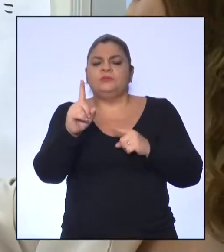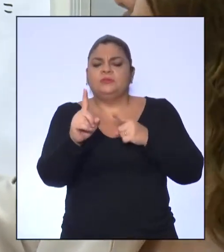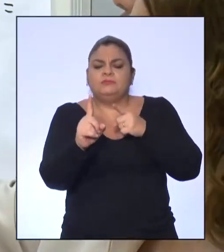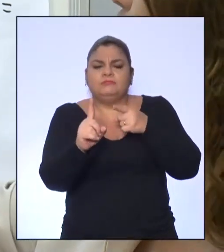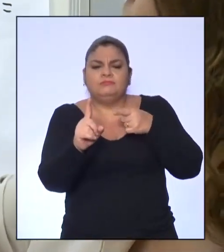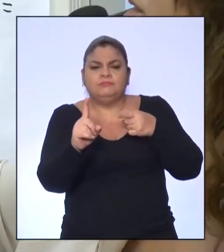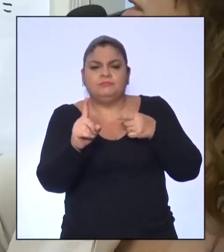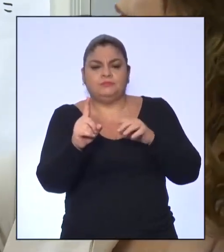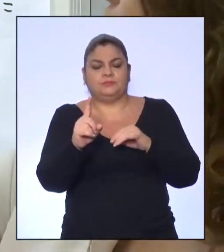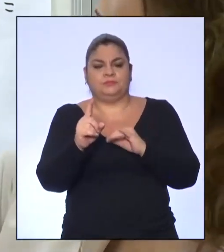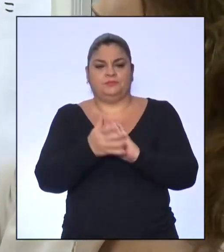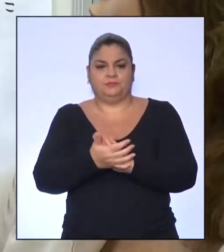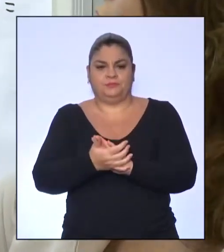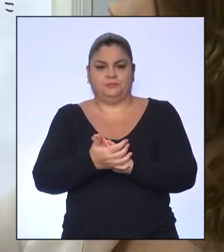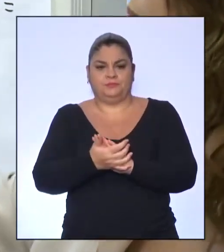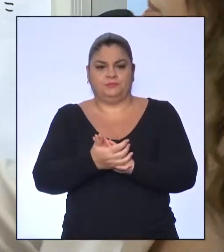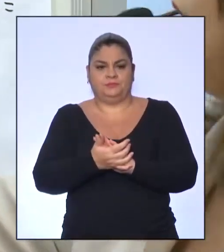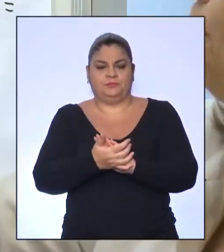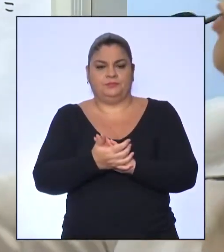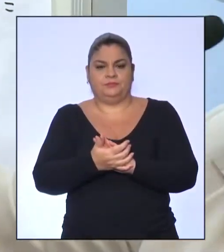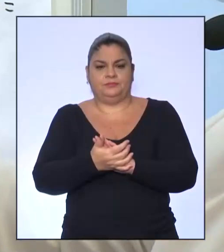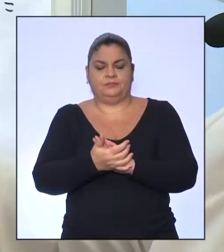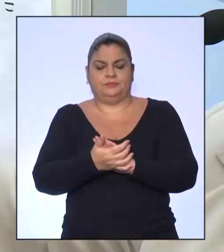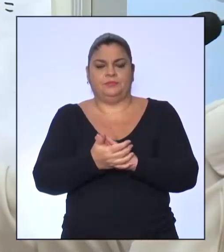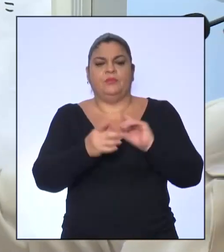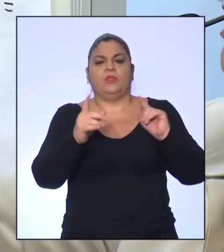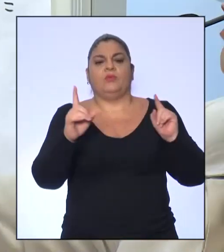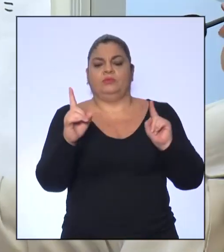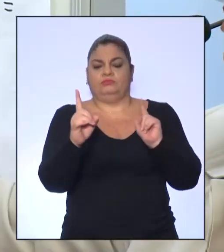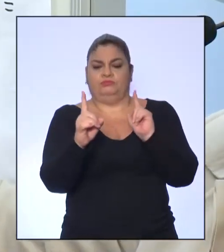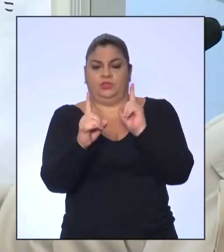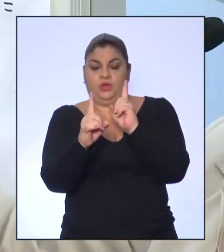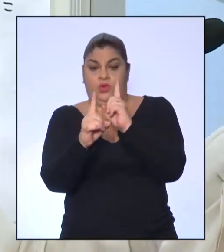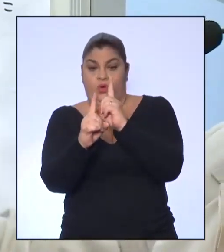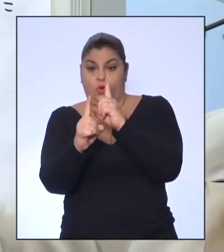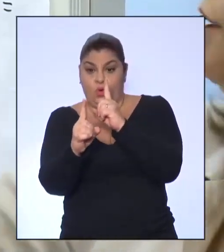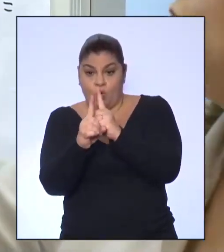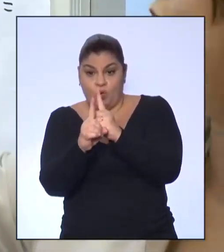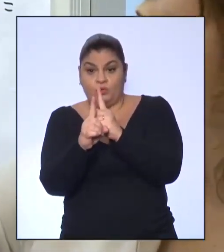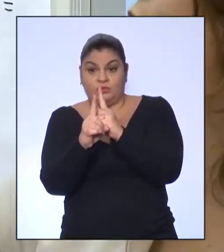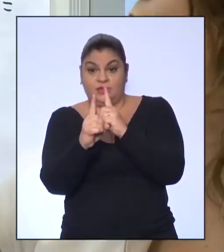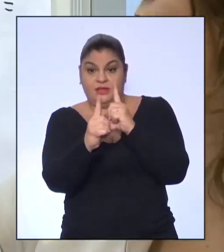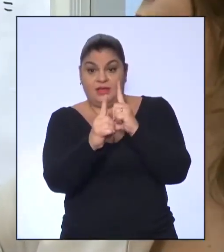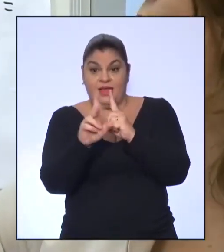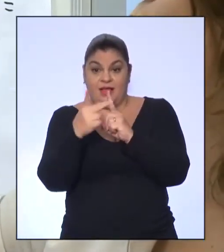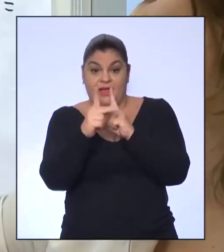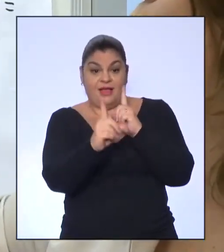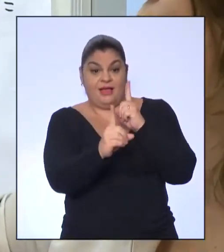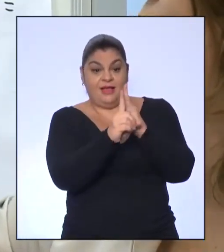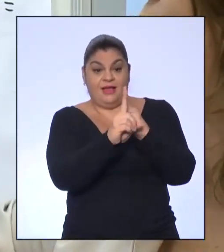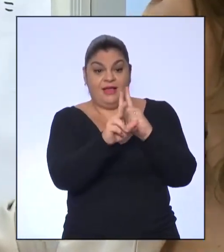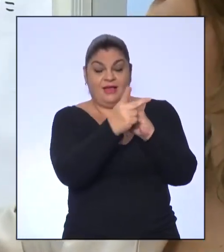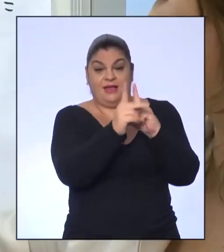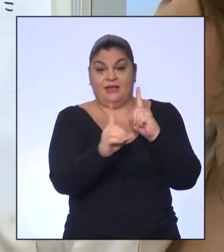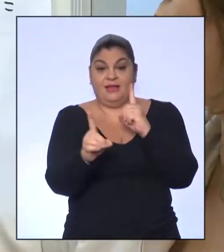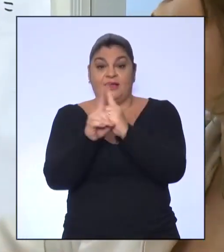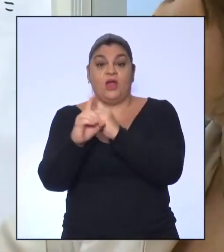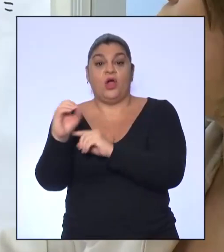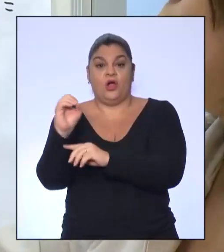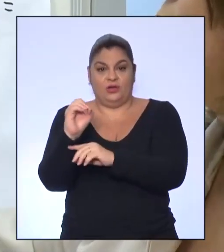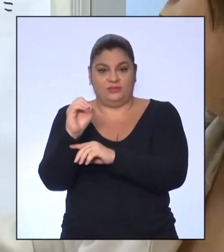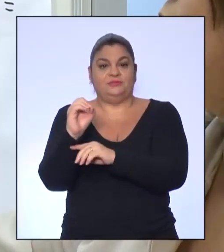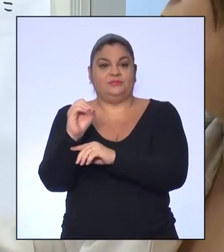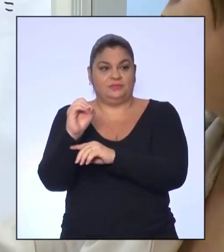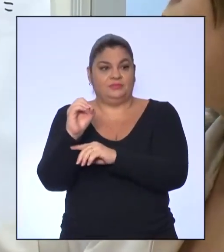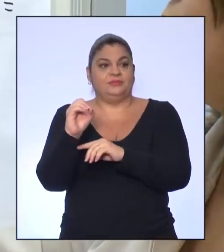do... Desculpa. Quando o hidrogênio se aproxima do outro e encontra um O, eu tenho H2 mais um